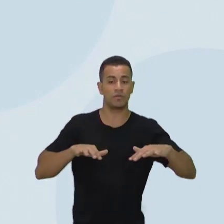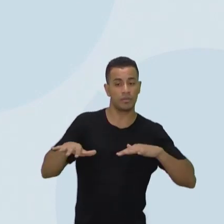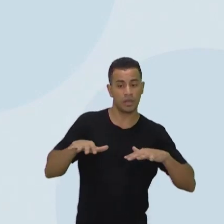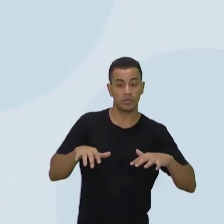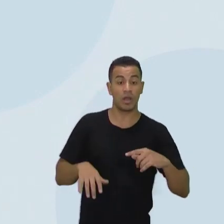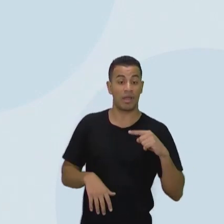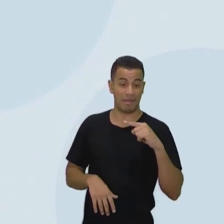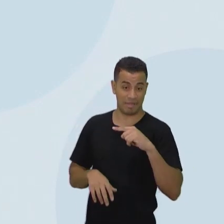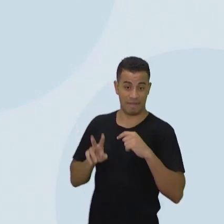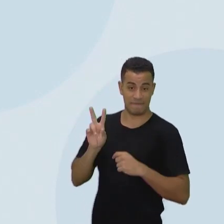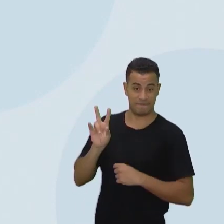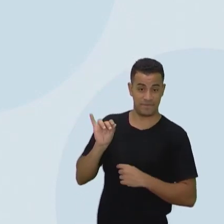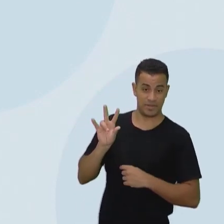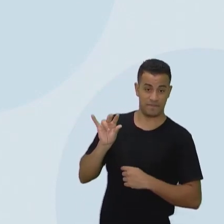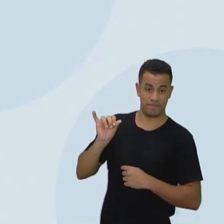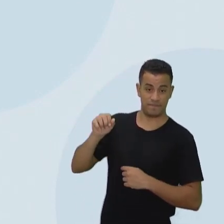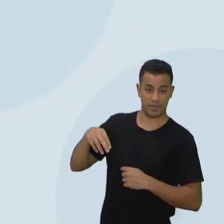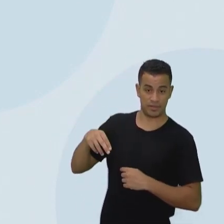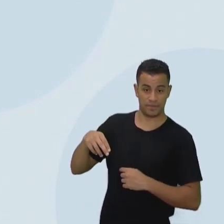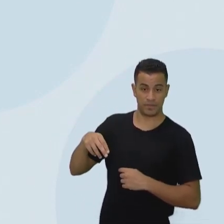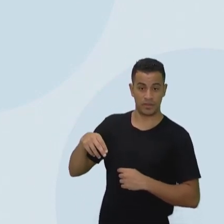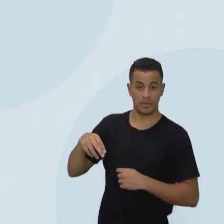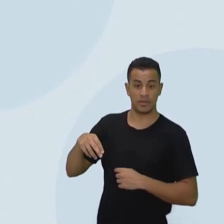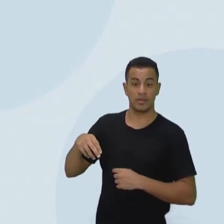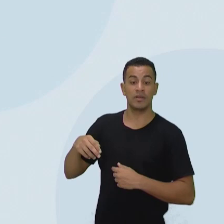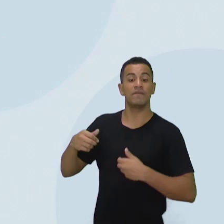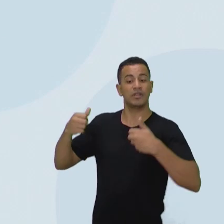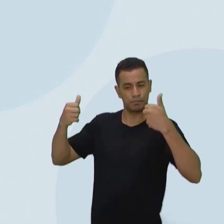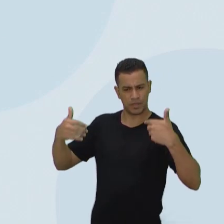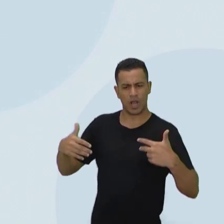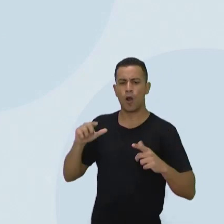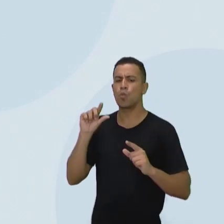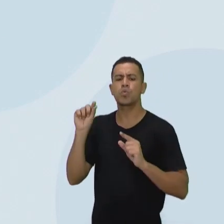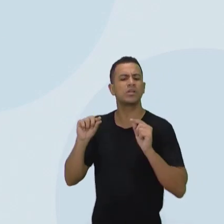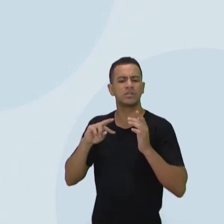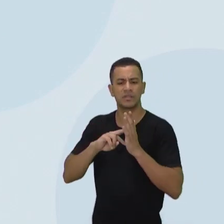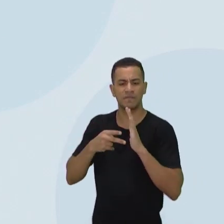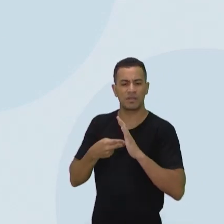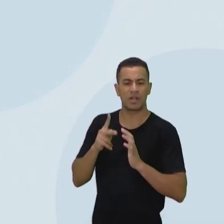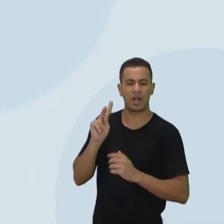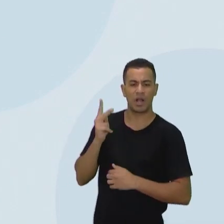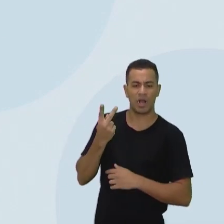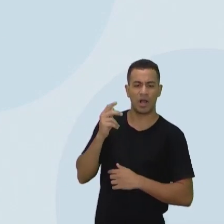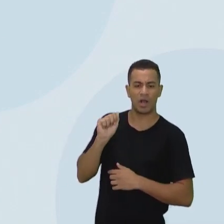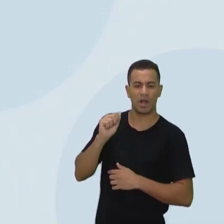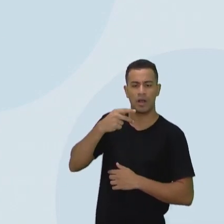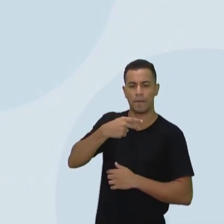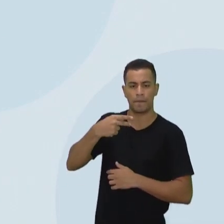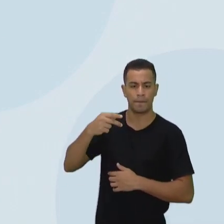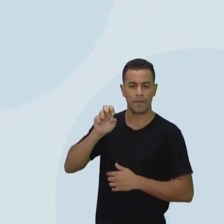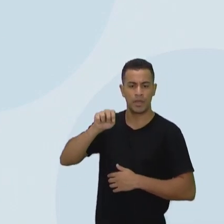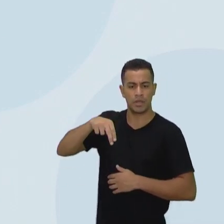happening, que eles já vão trabalhando isso na introdução e depois no desenvolvimento eles vão trabalhar em forma de rotação